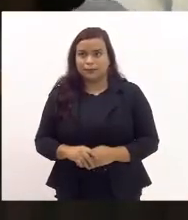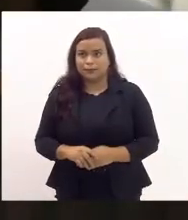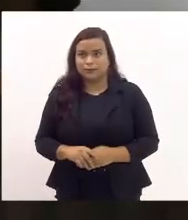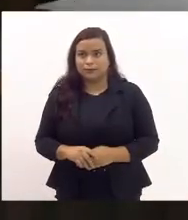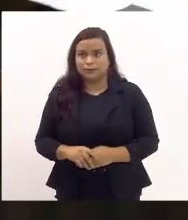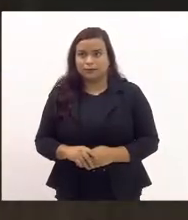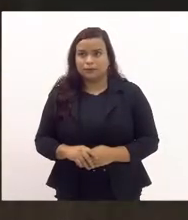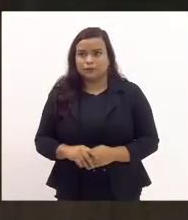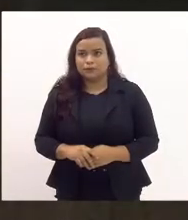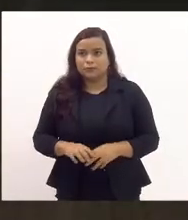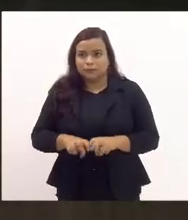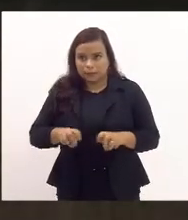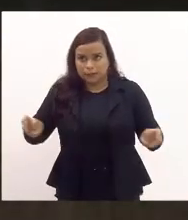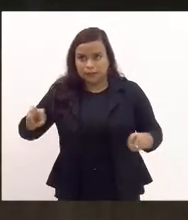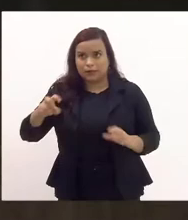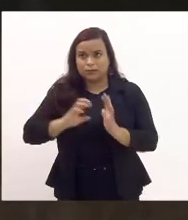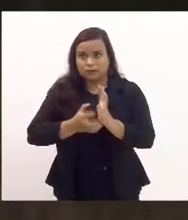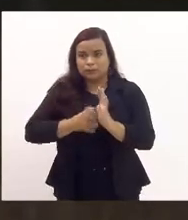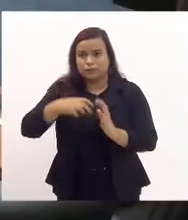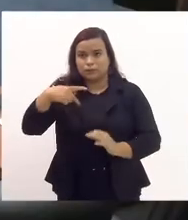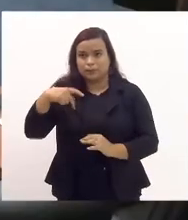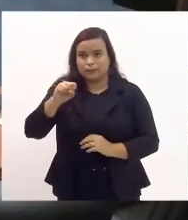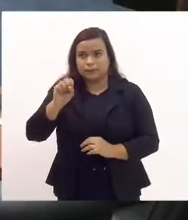a bancada do PSB